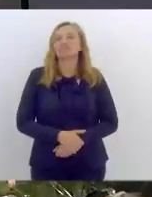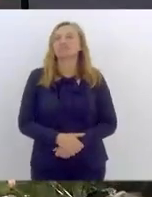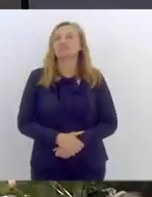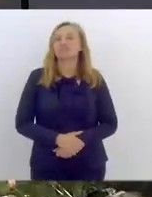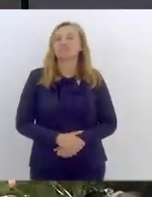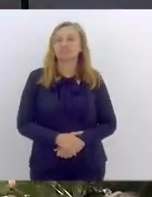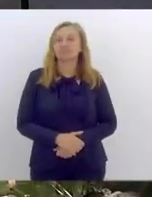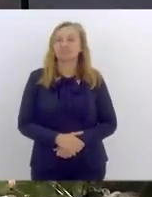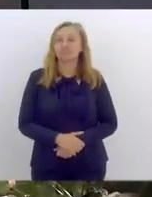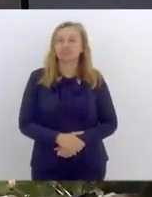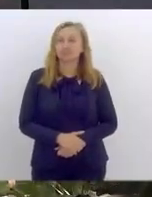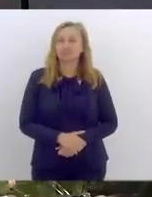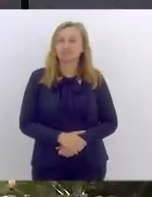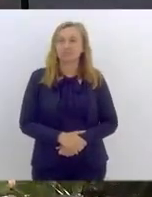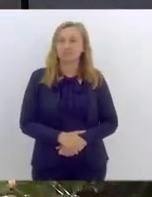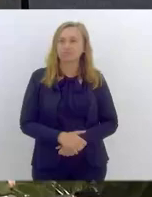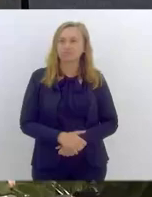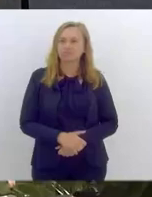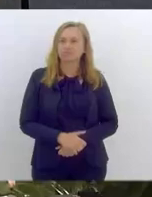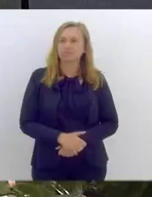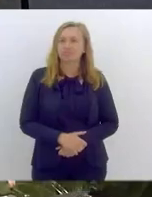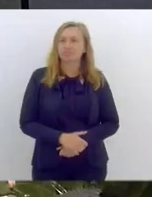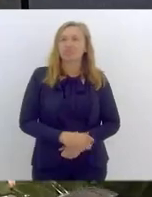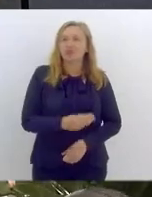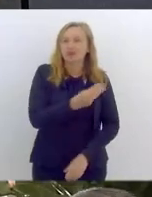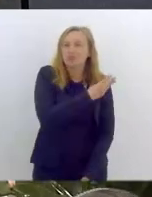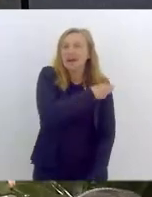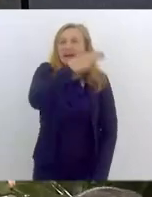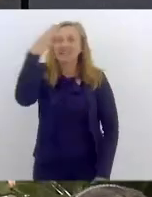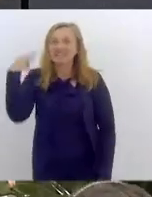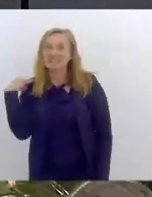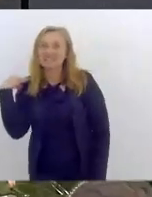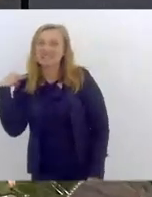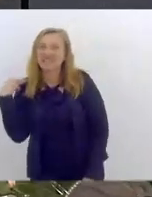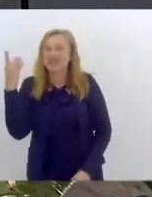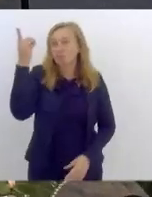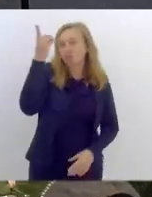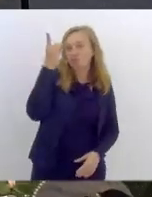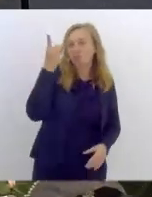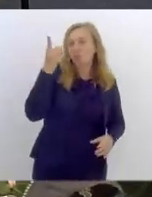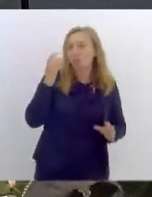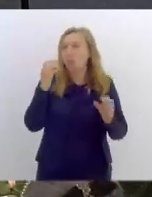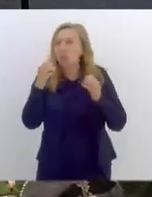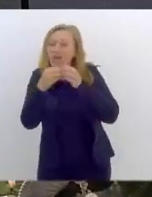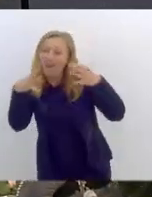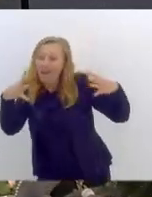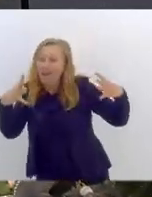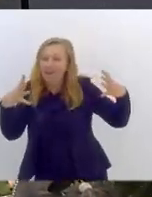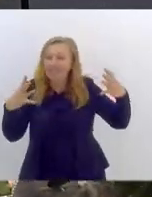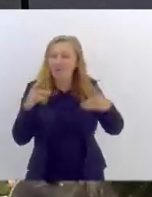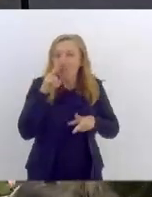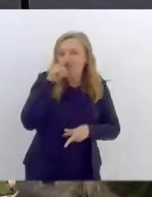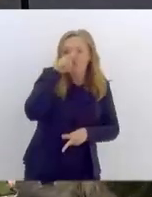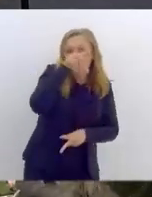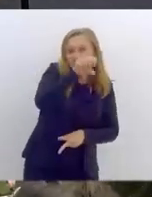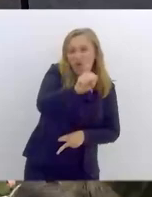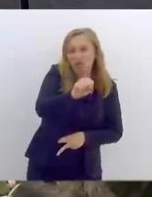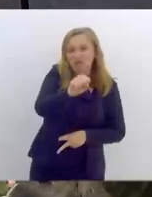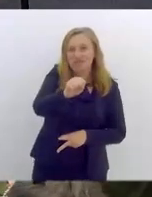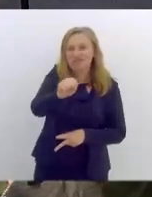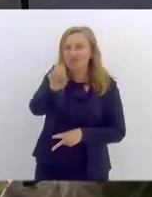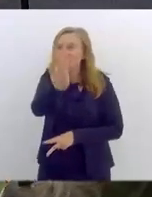tchá. Maria, Maria é o dom, uma certa magia, uma força que